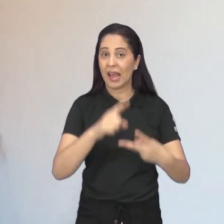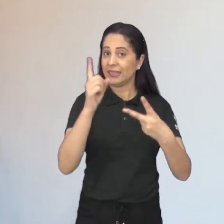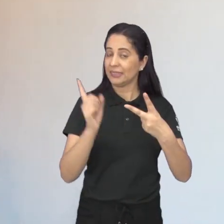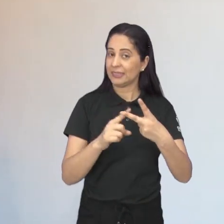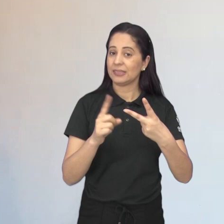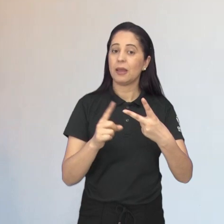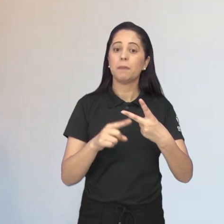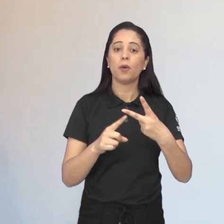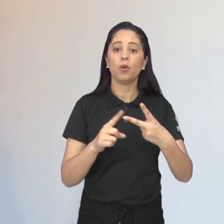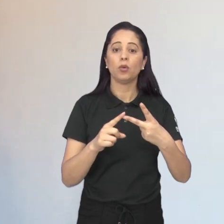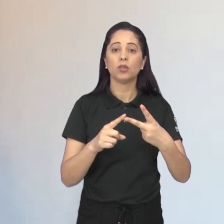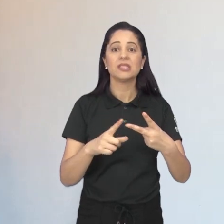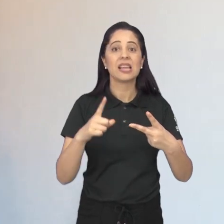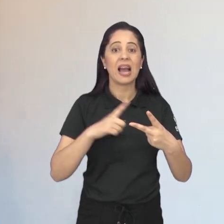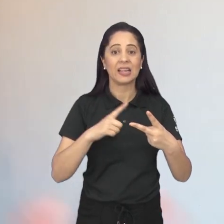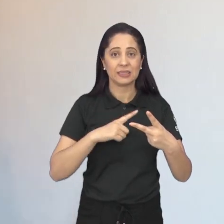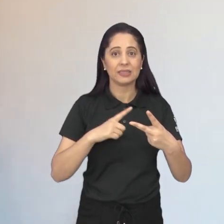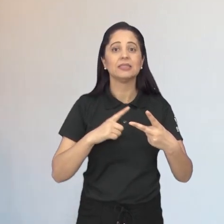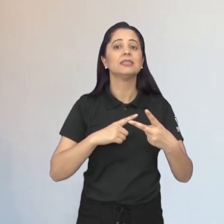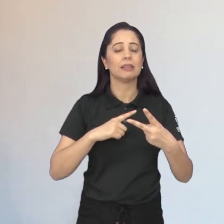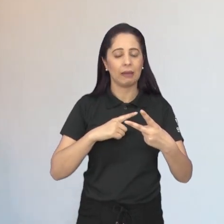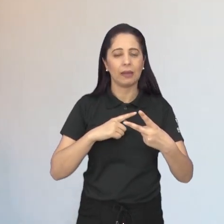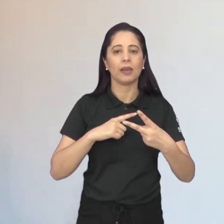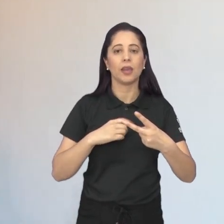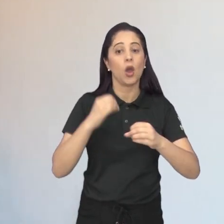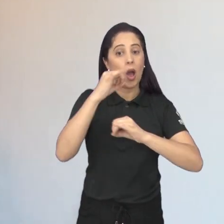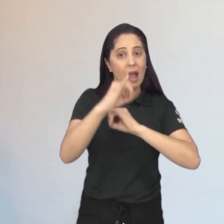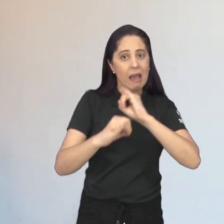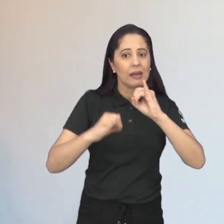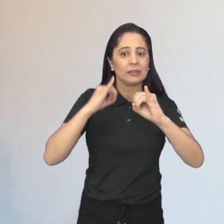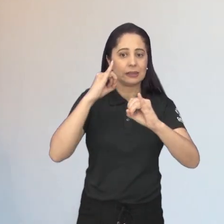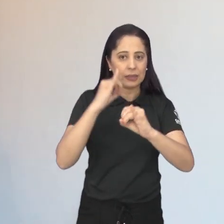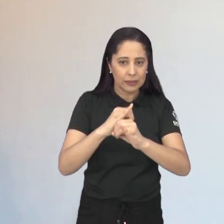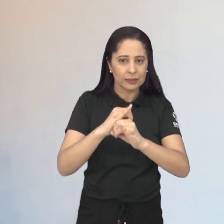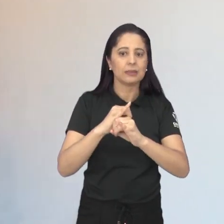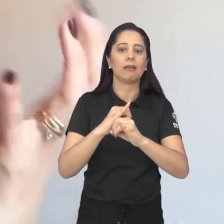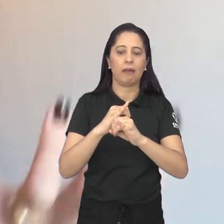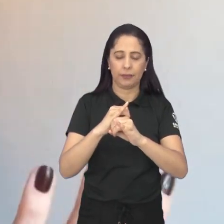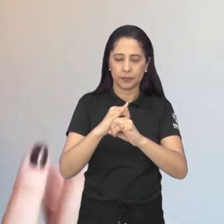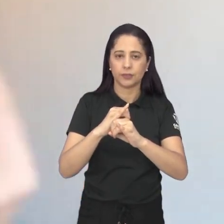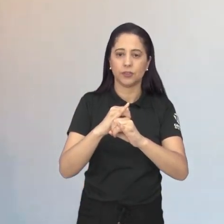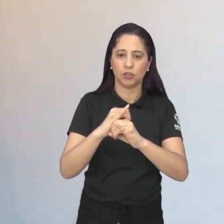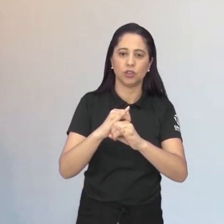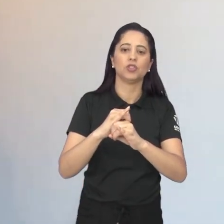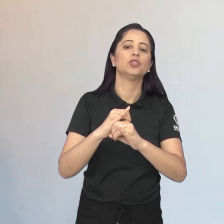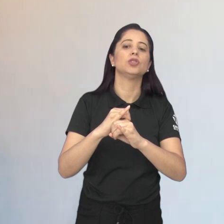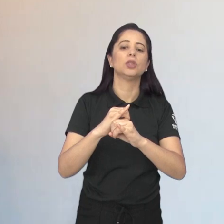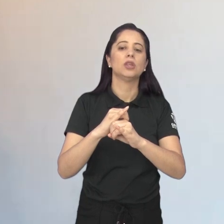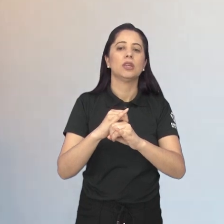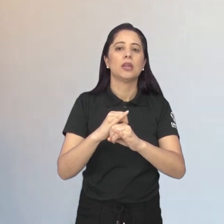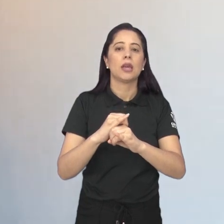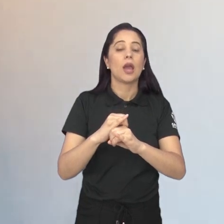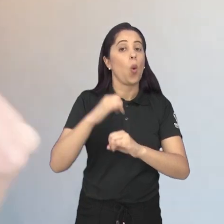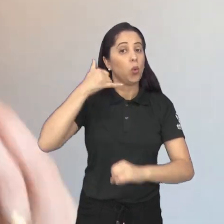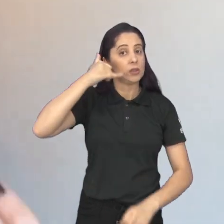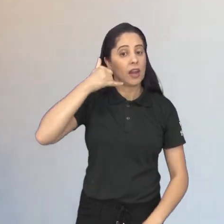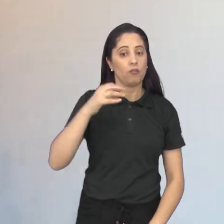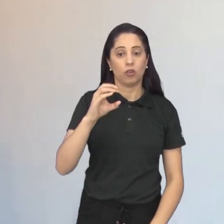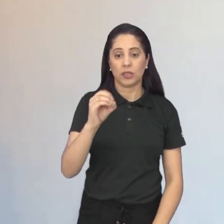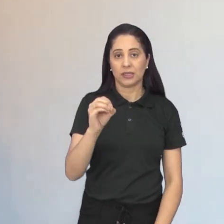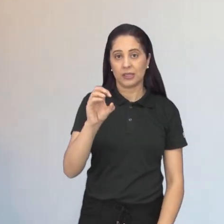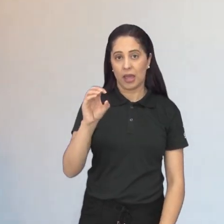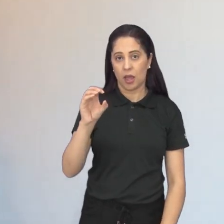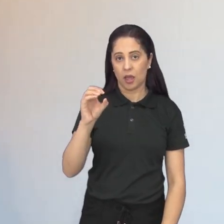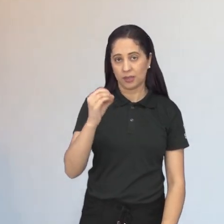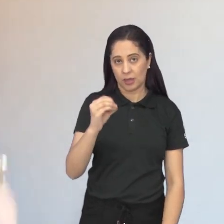oncoguia.org.br. Segundo, que a gente tem uma plataforma multicanal que é baseada principalmente num